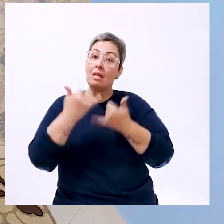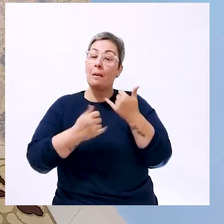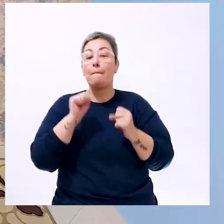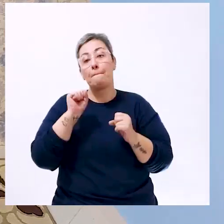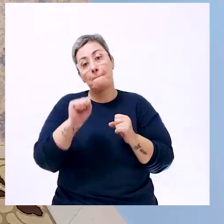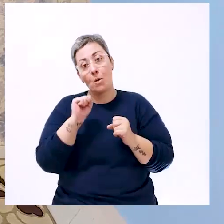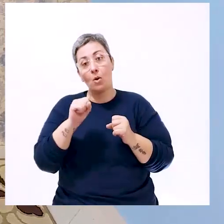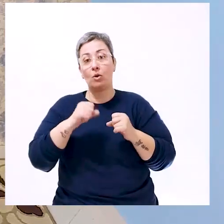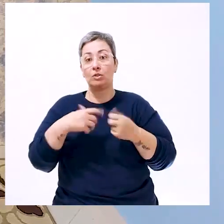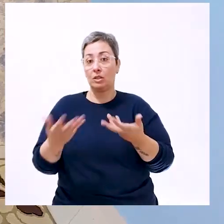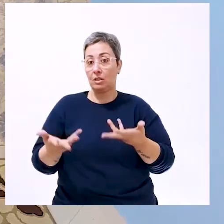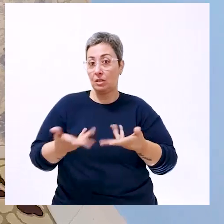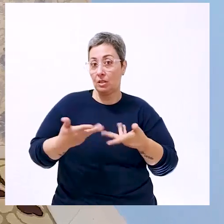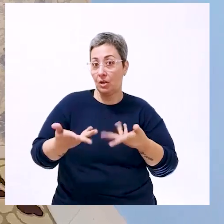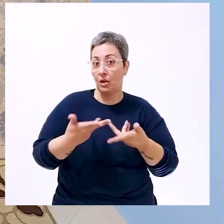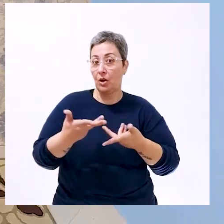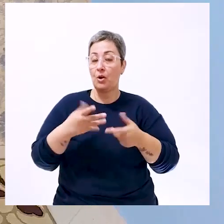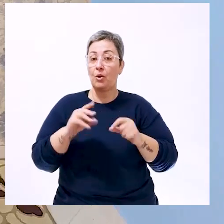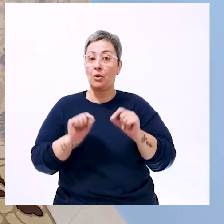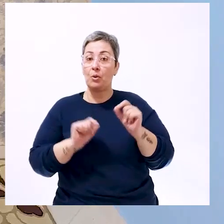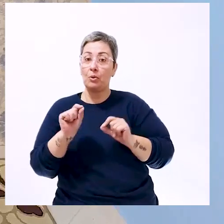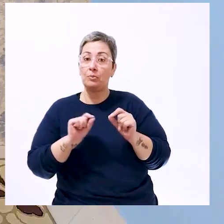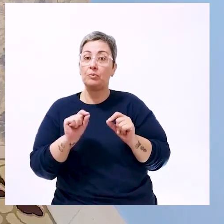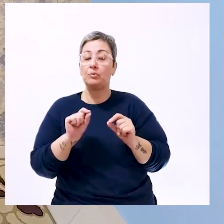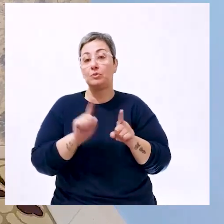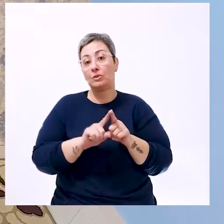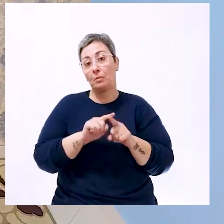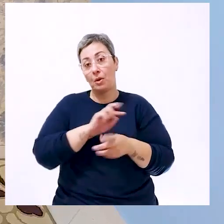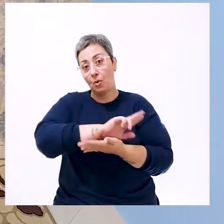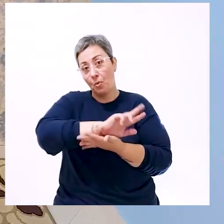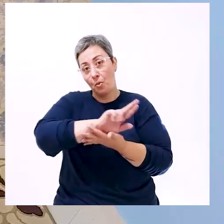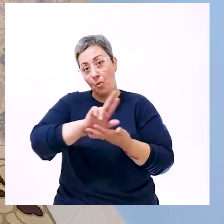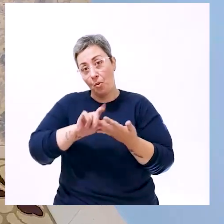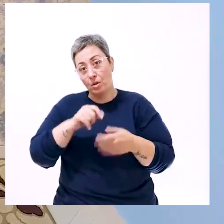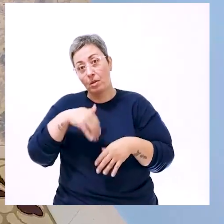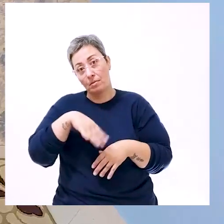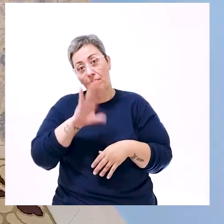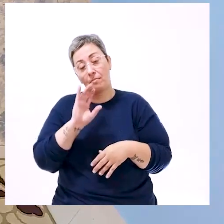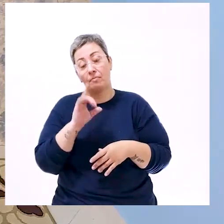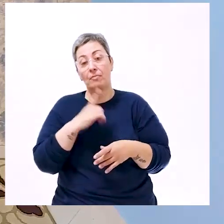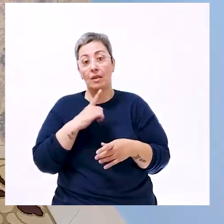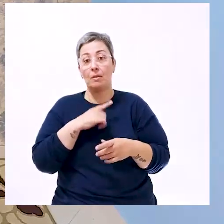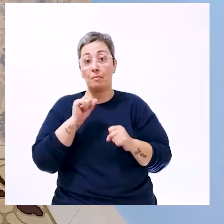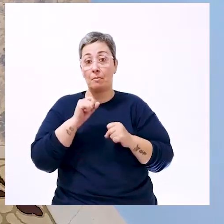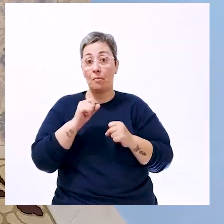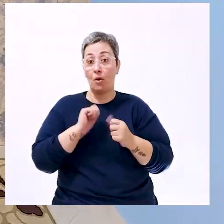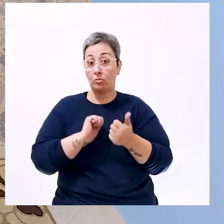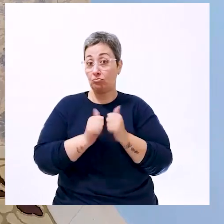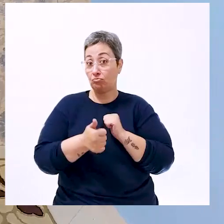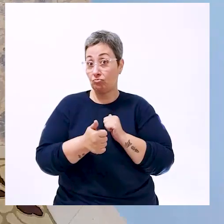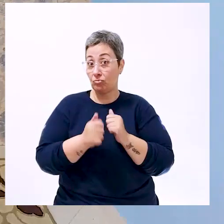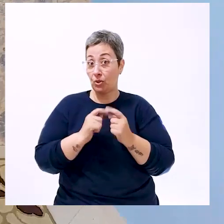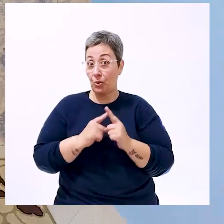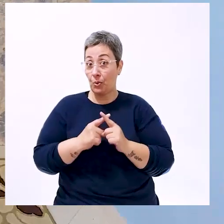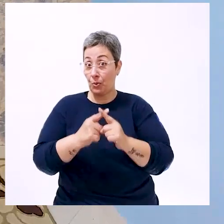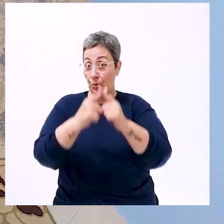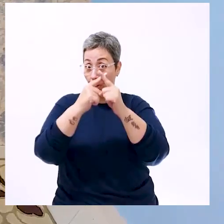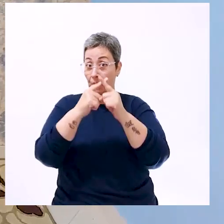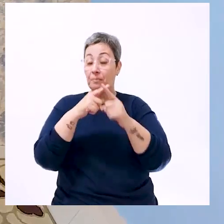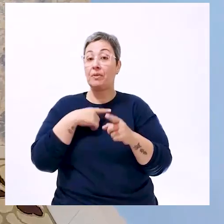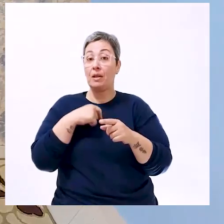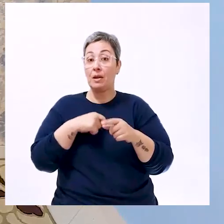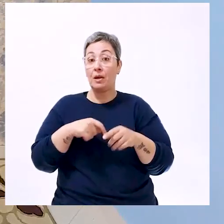brincadeira a gente pode trabalhar velocidade e outras formas mais. Pode apostar corrida,